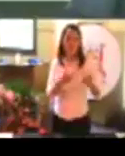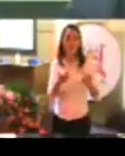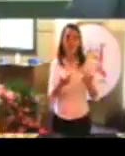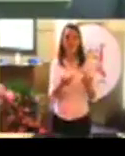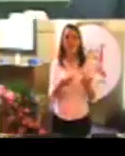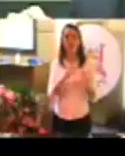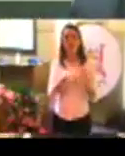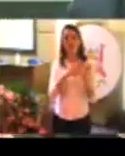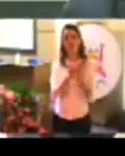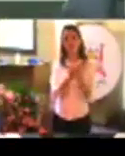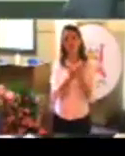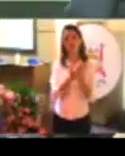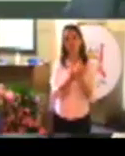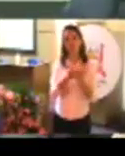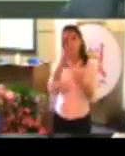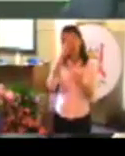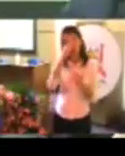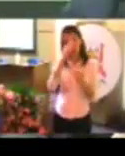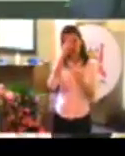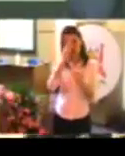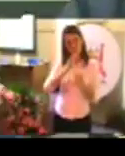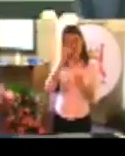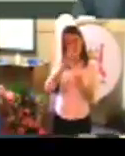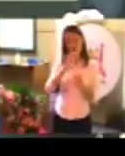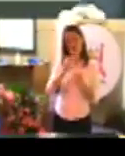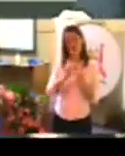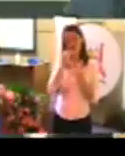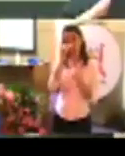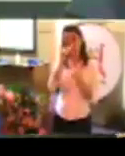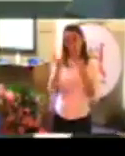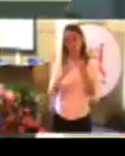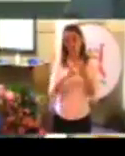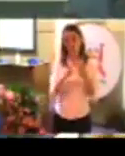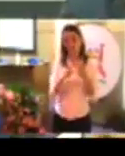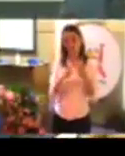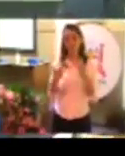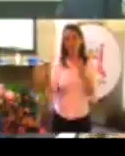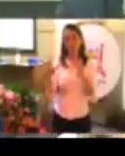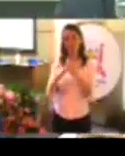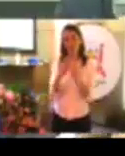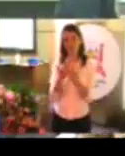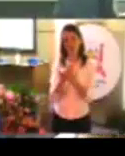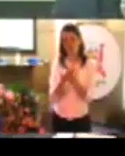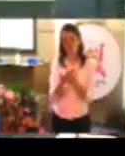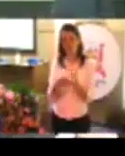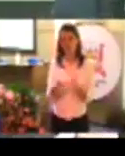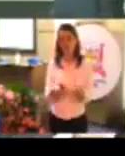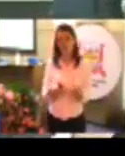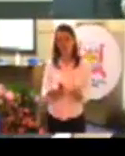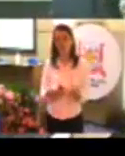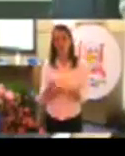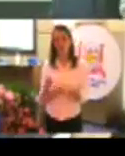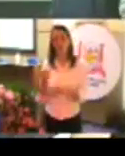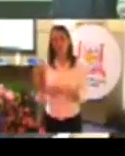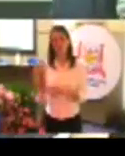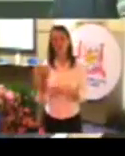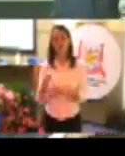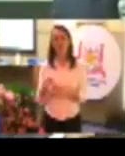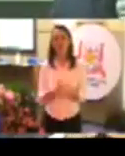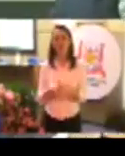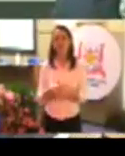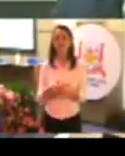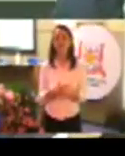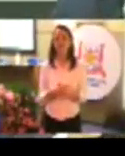da Escola Superior de Administração Fazendária. E a terceira escola do Poder Executivo, que também nos enche de